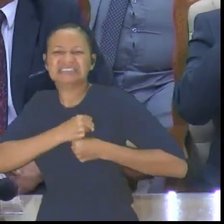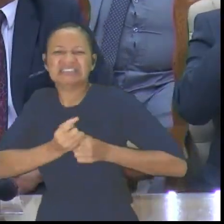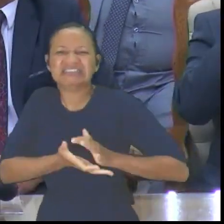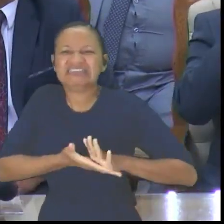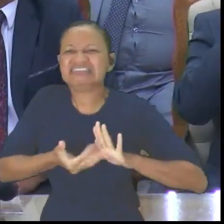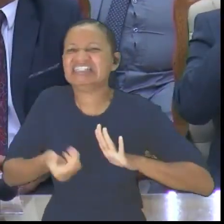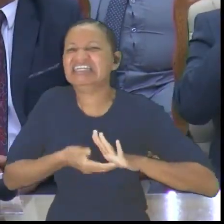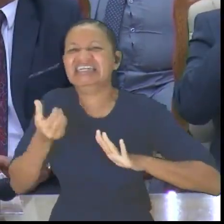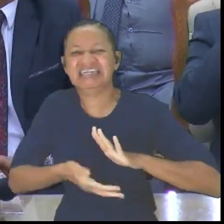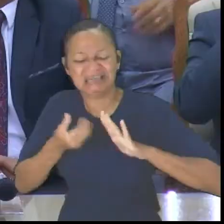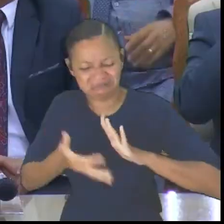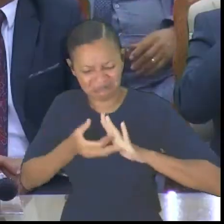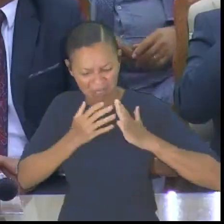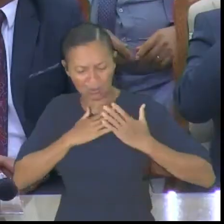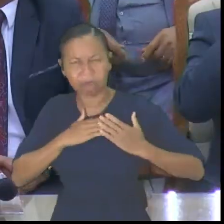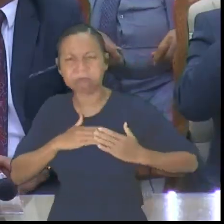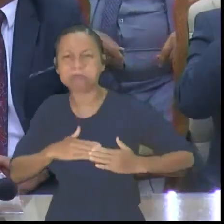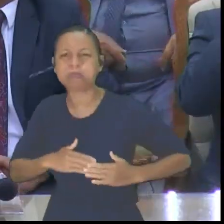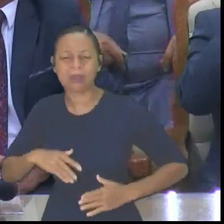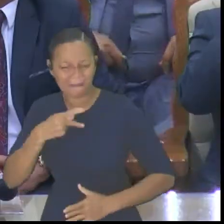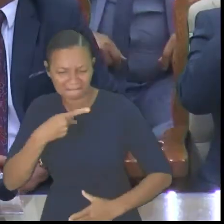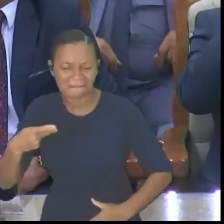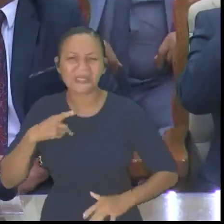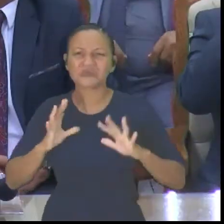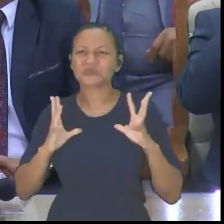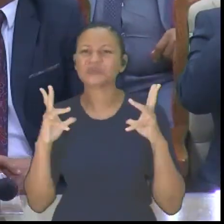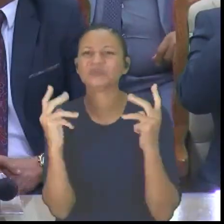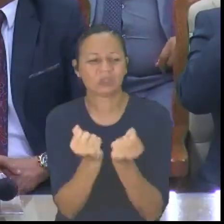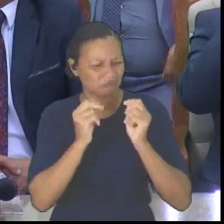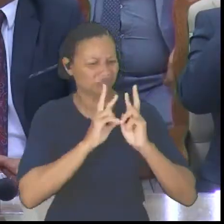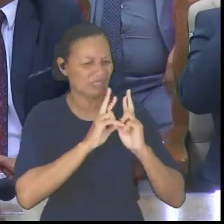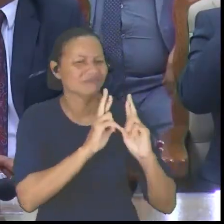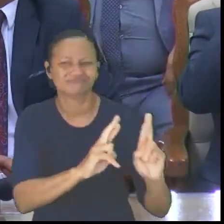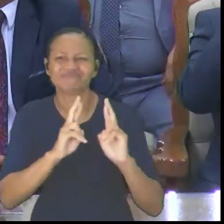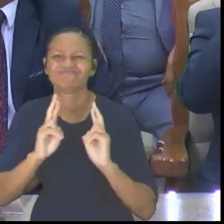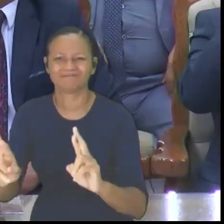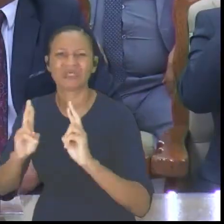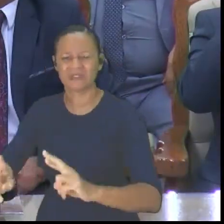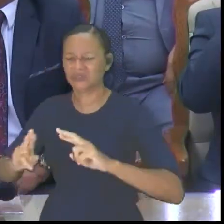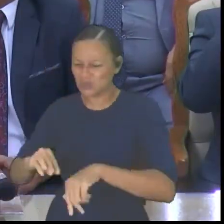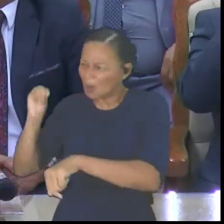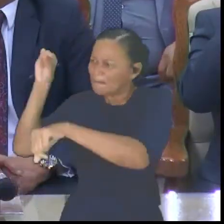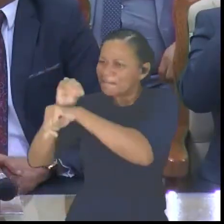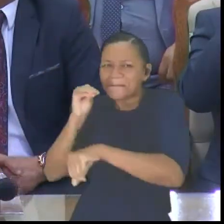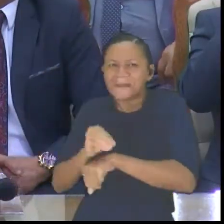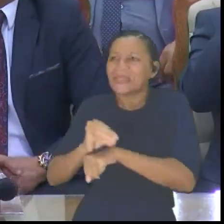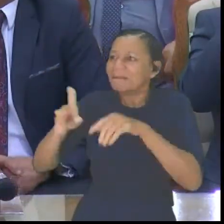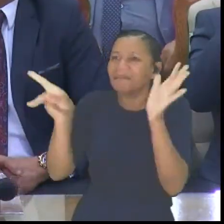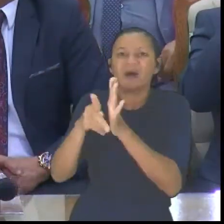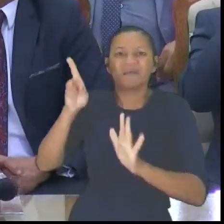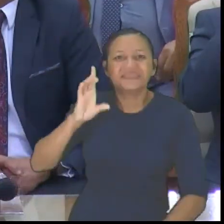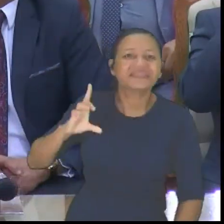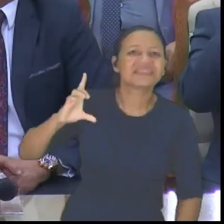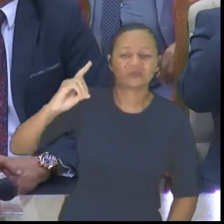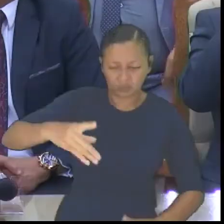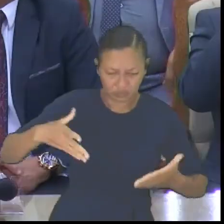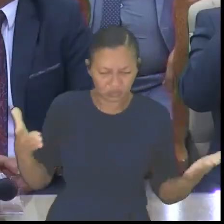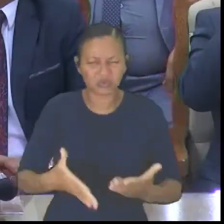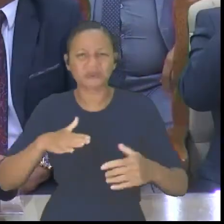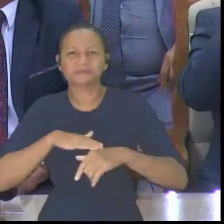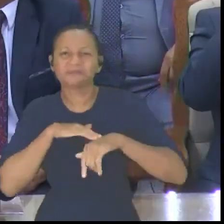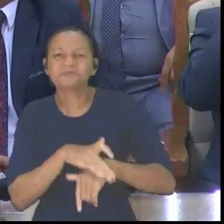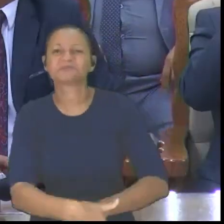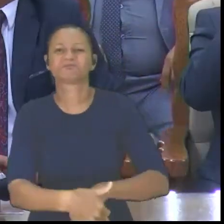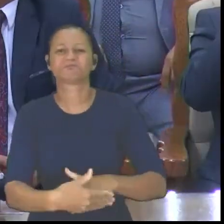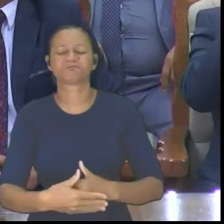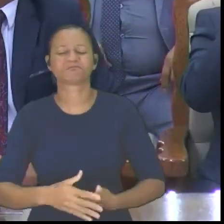essa cura. Pastores aqui, com todo respeito, sejam cuidados por Deus nessa